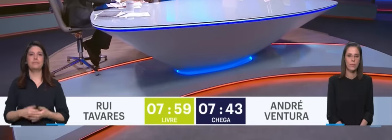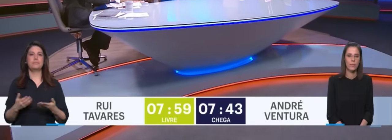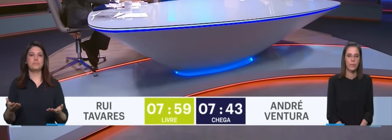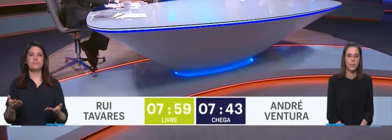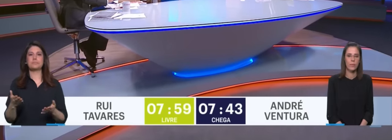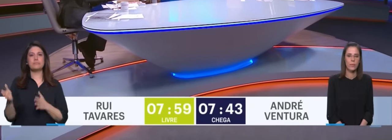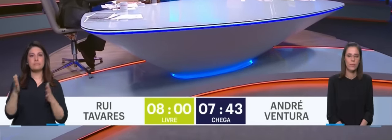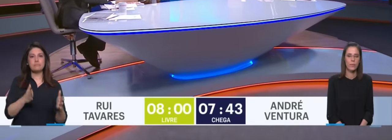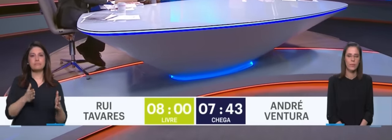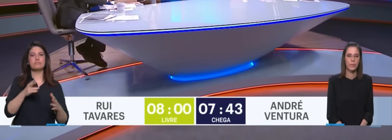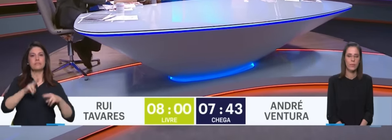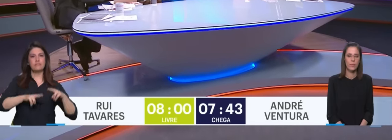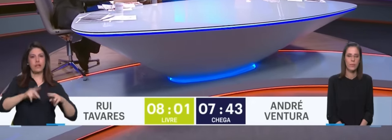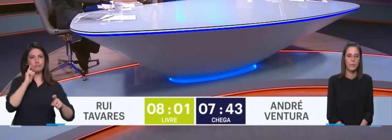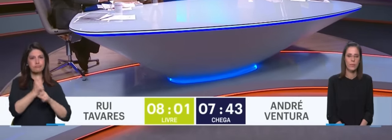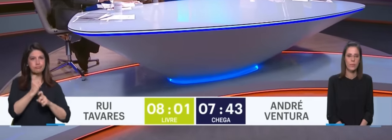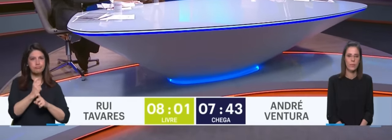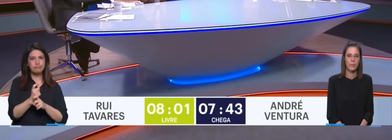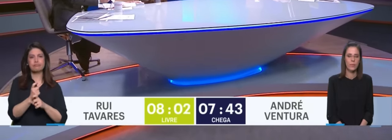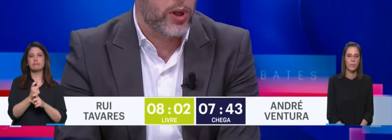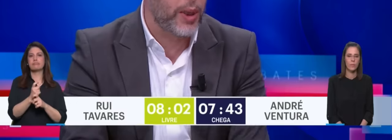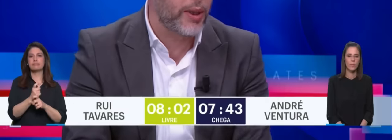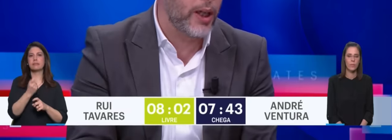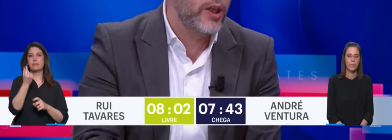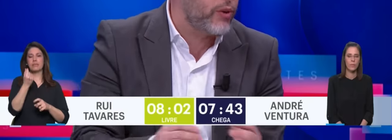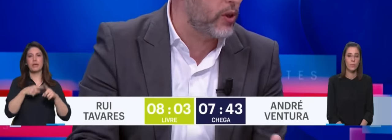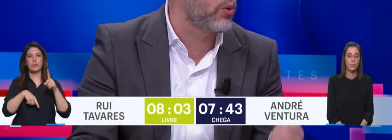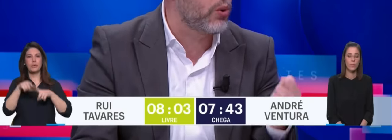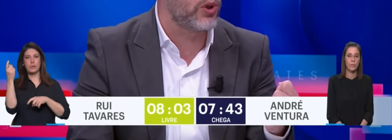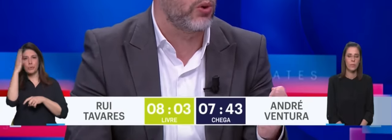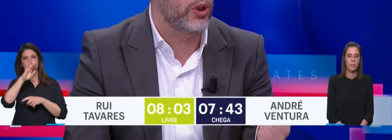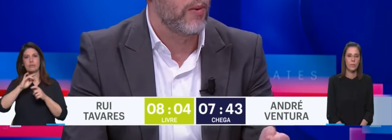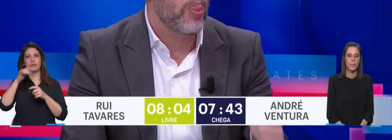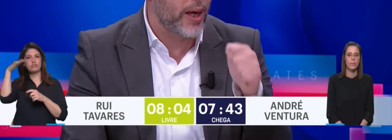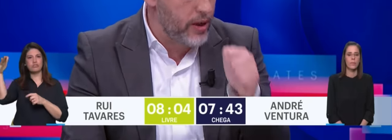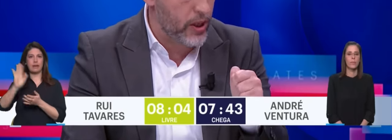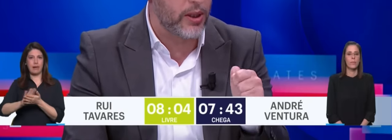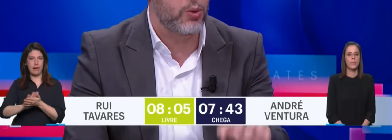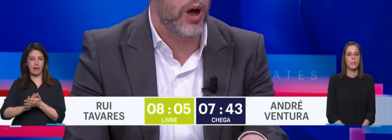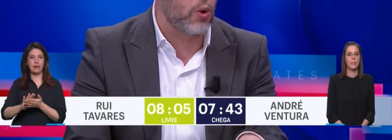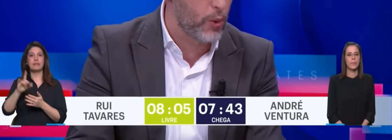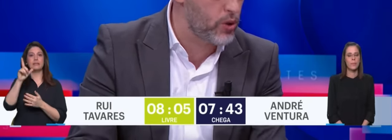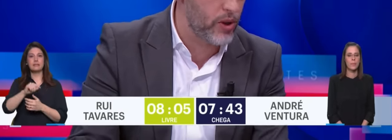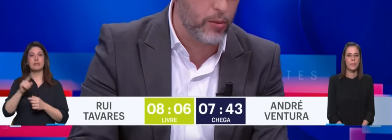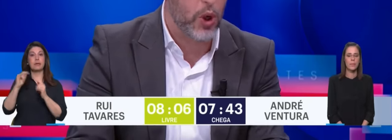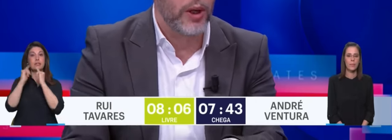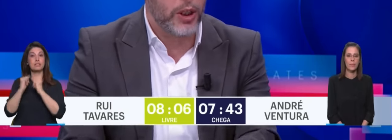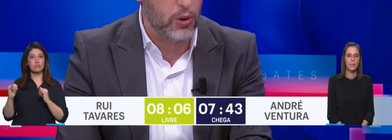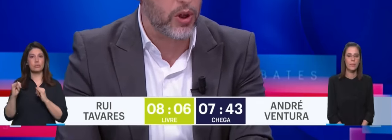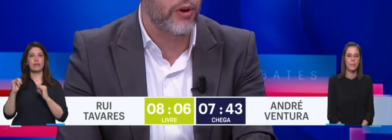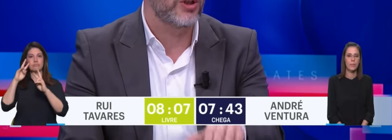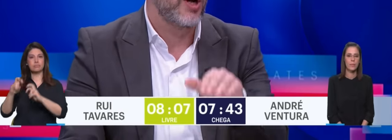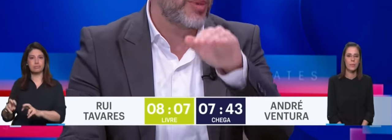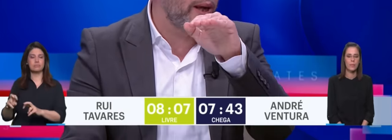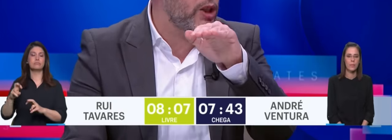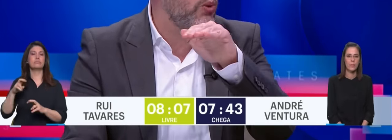todo o lado que tem a ver com a fiscalização em relação à Fuga de capitais e fazendo negociações a nível internacional como nós defendemos e estão a